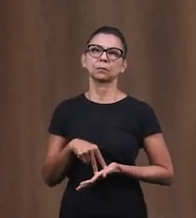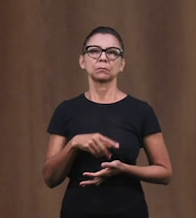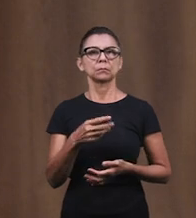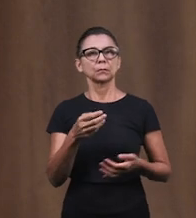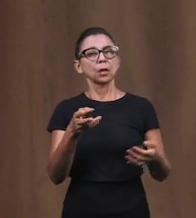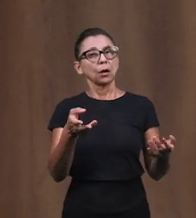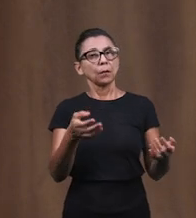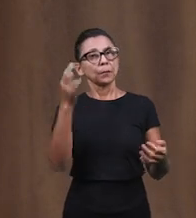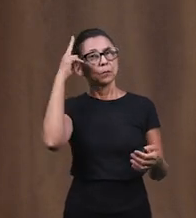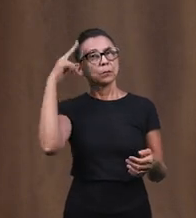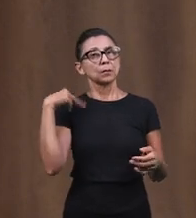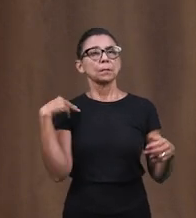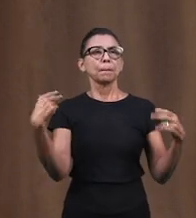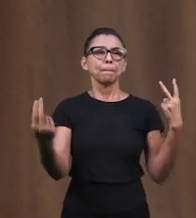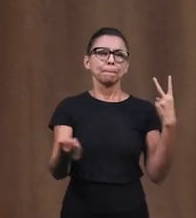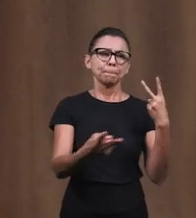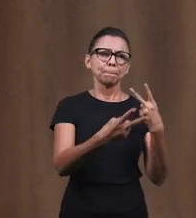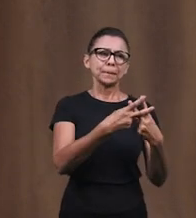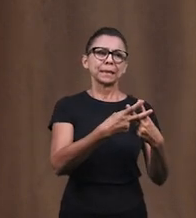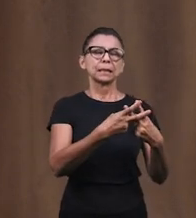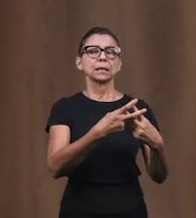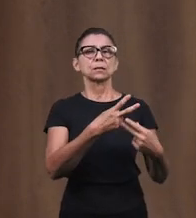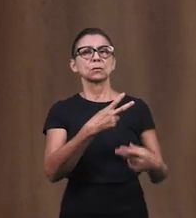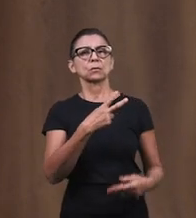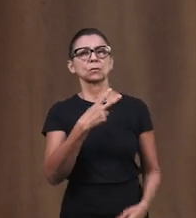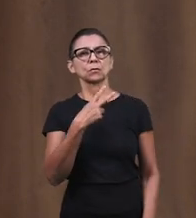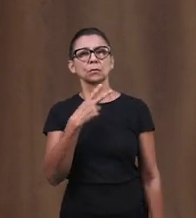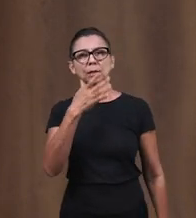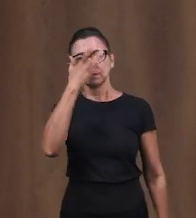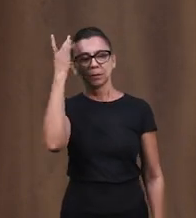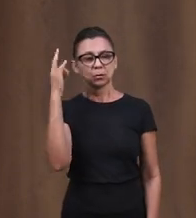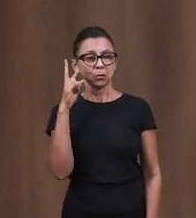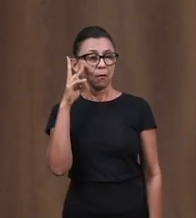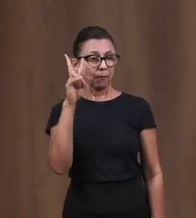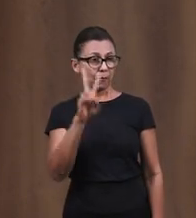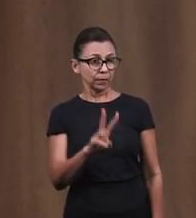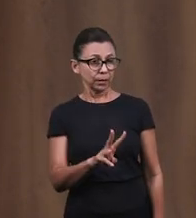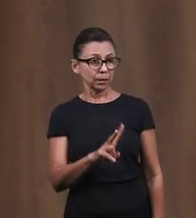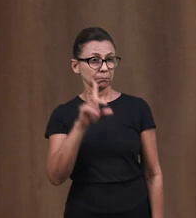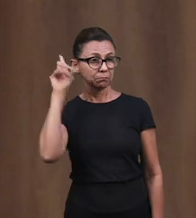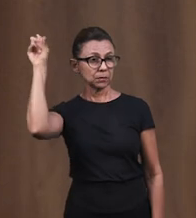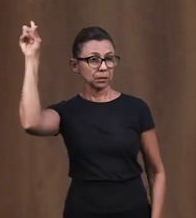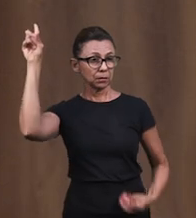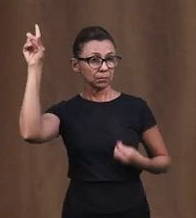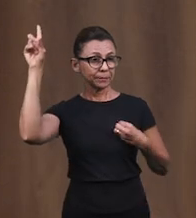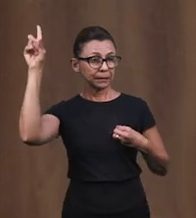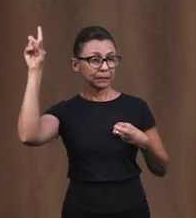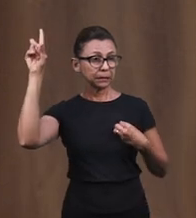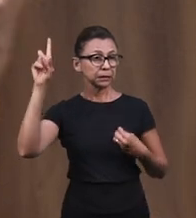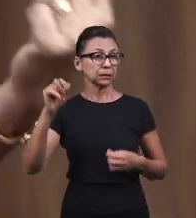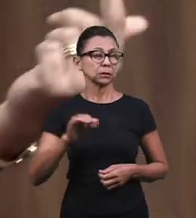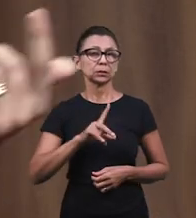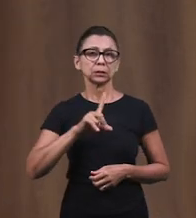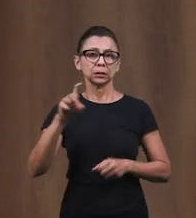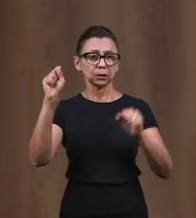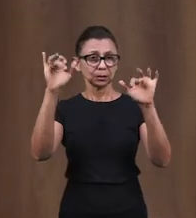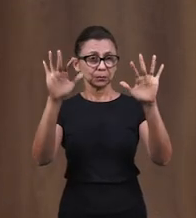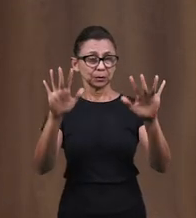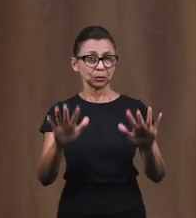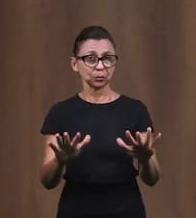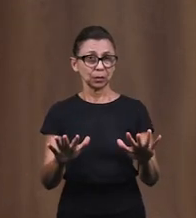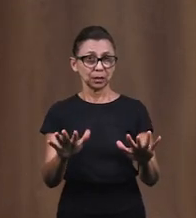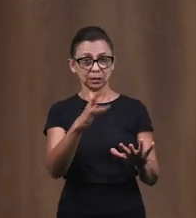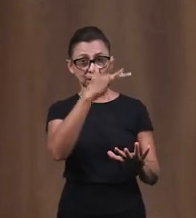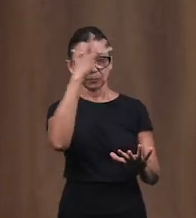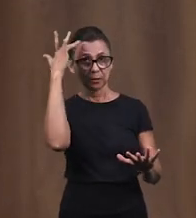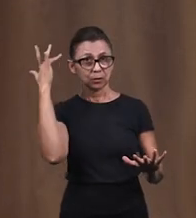mesmo preso, as pessoas viam em José a presença do Senhor. E Deus abençoava as pessoas